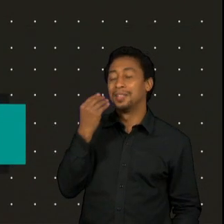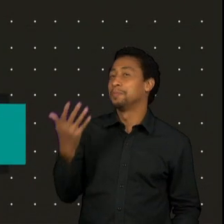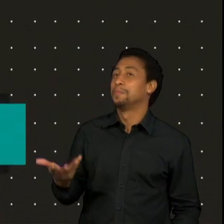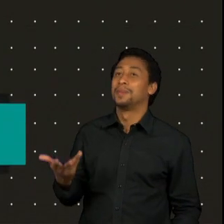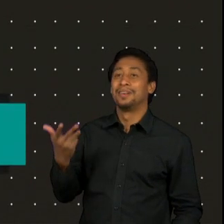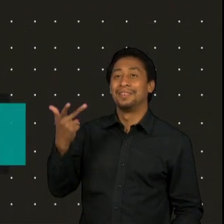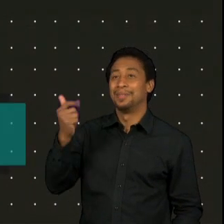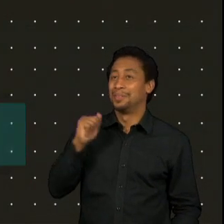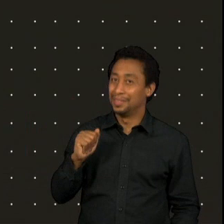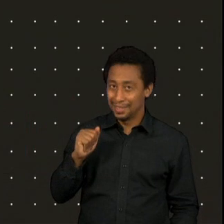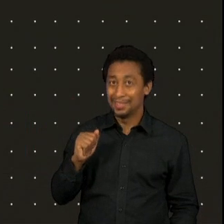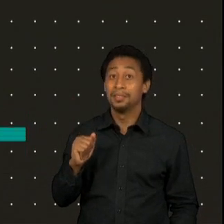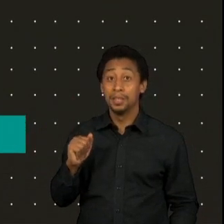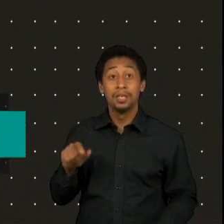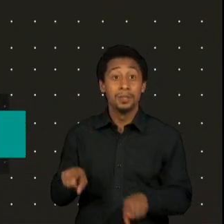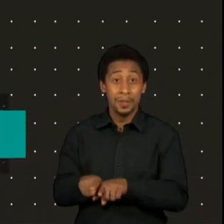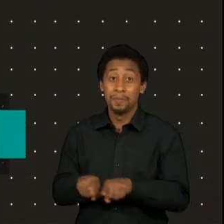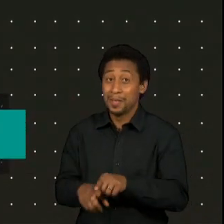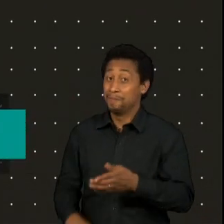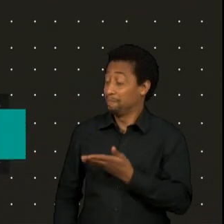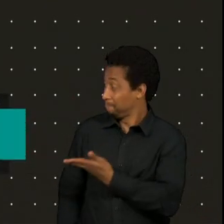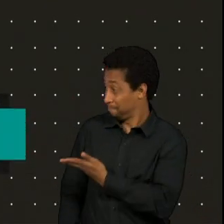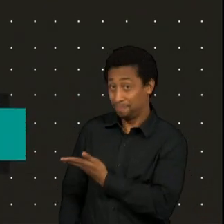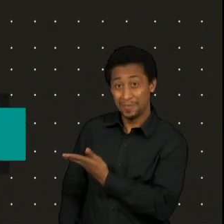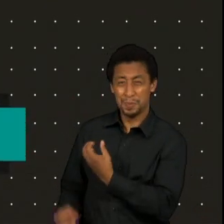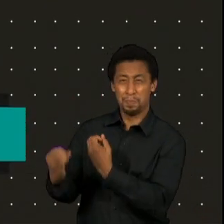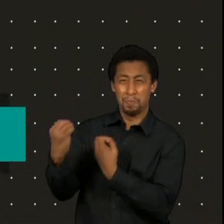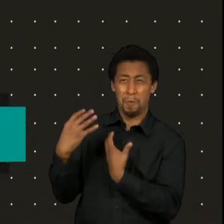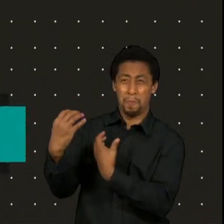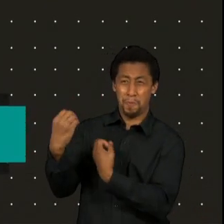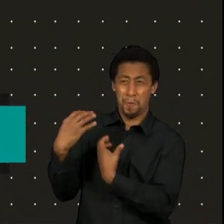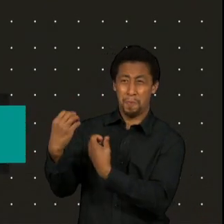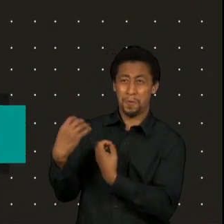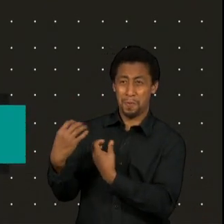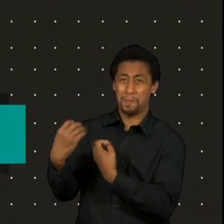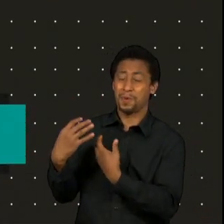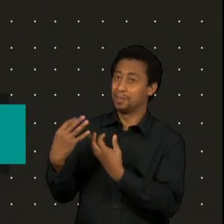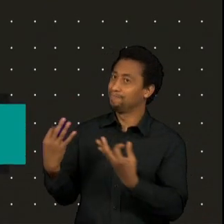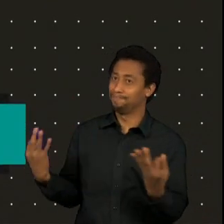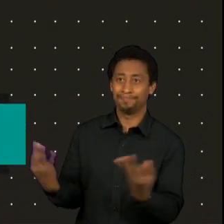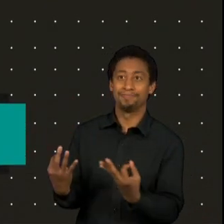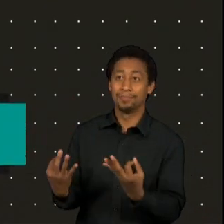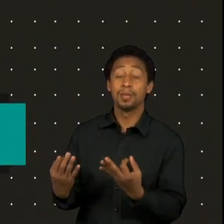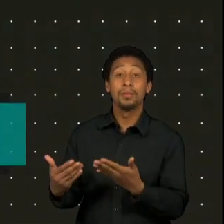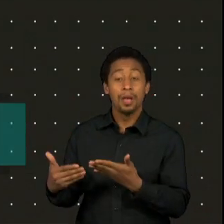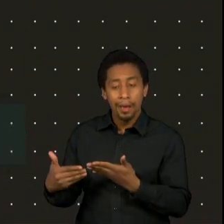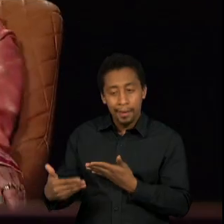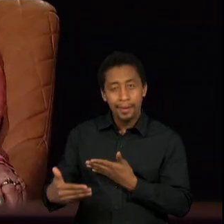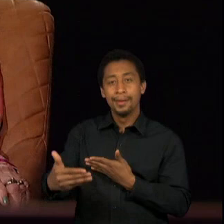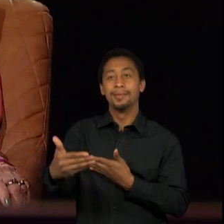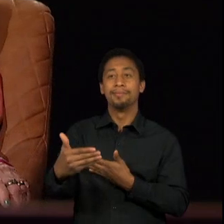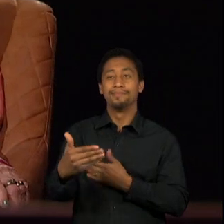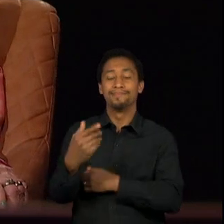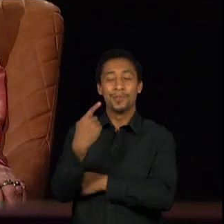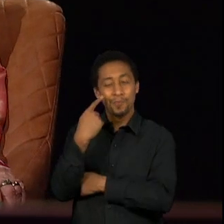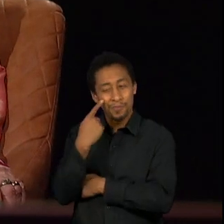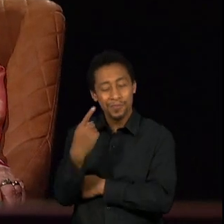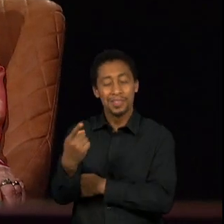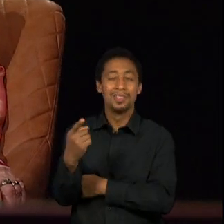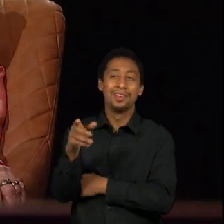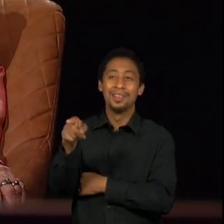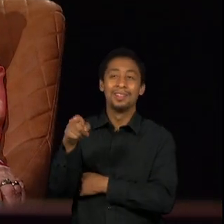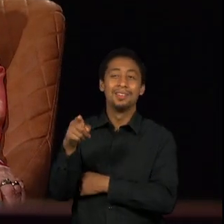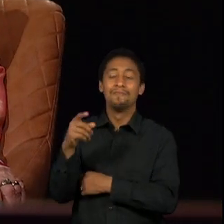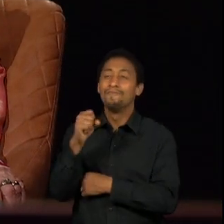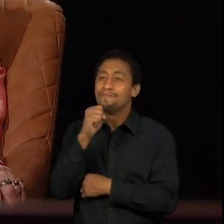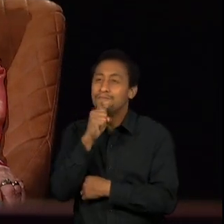formação stanislavskiana de primeira, porque eu já vi o Stanislavski muito deformado, sabe? Eu vi já coisas